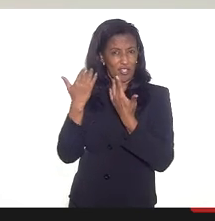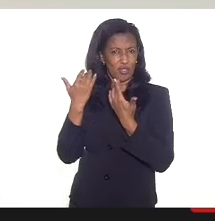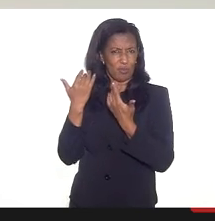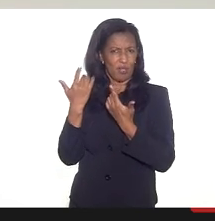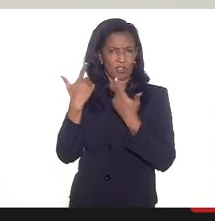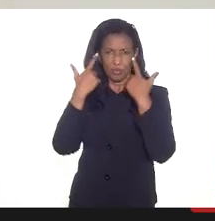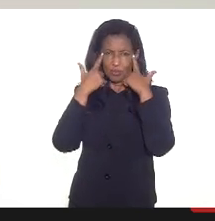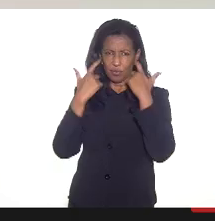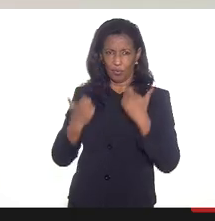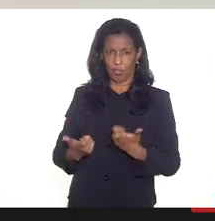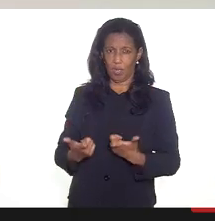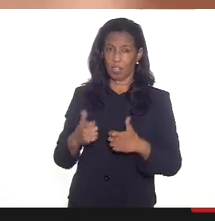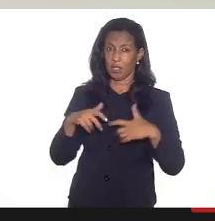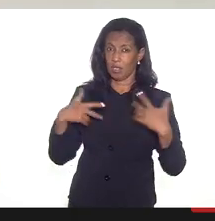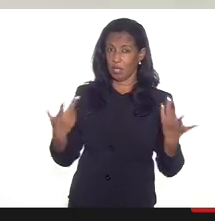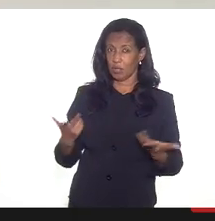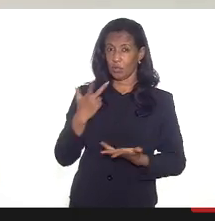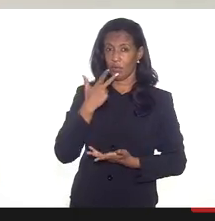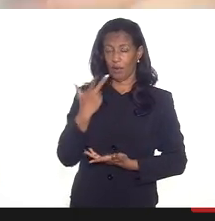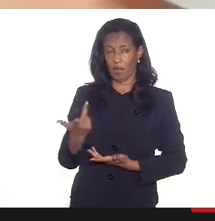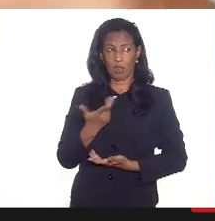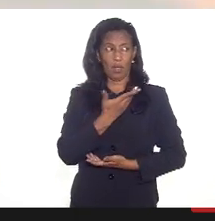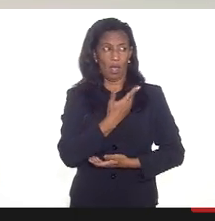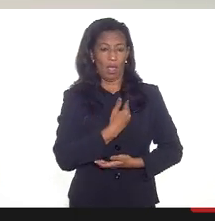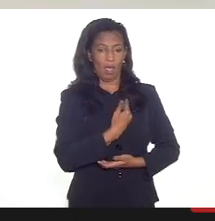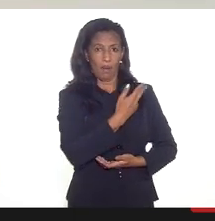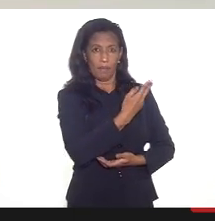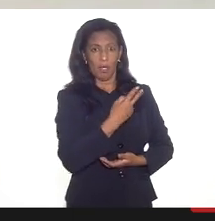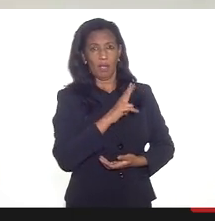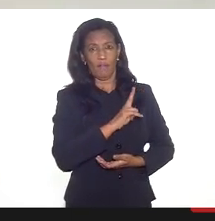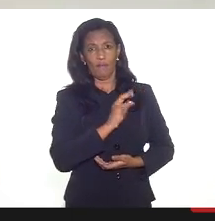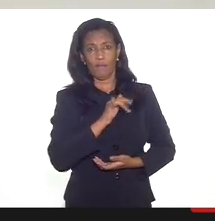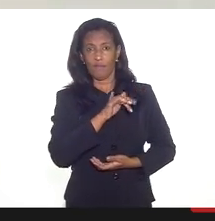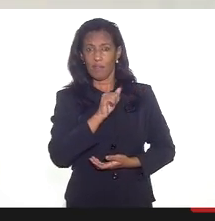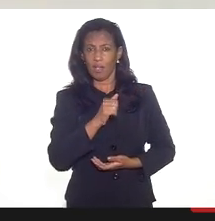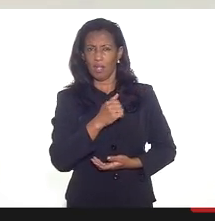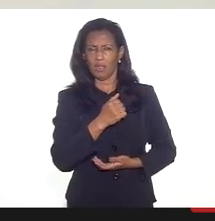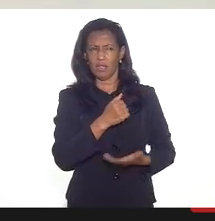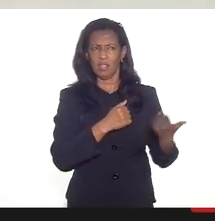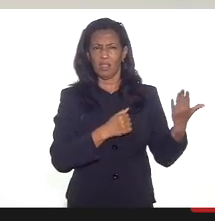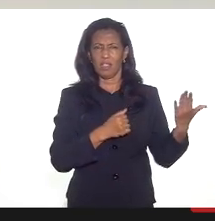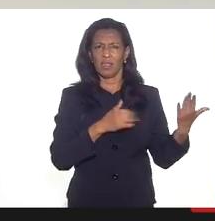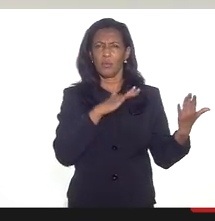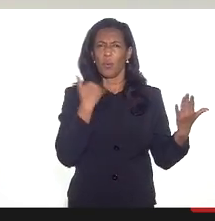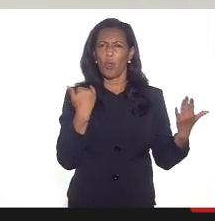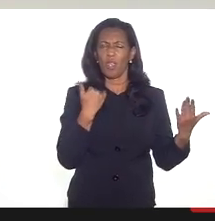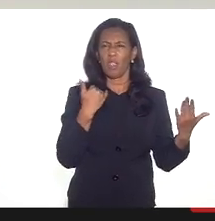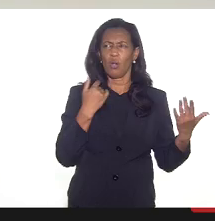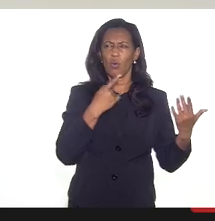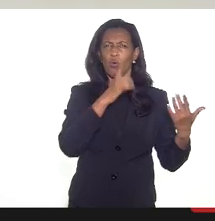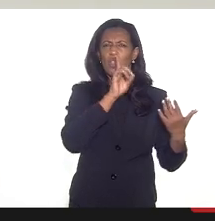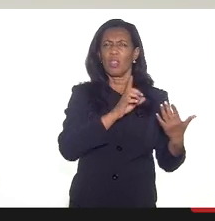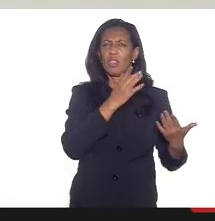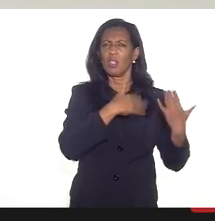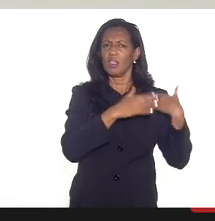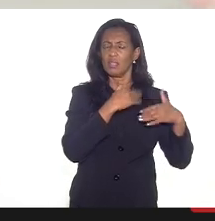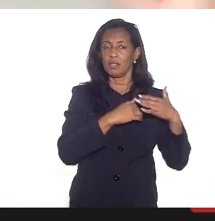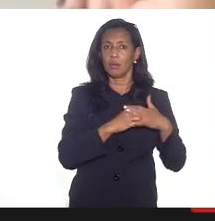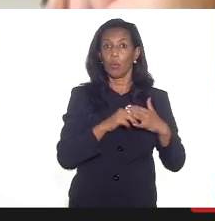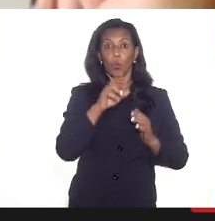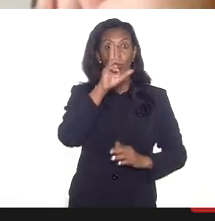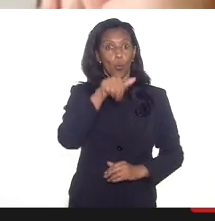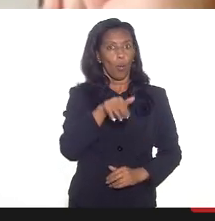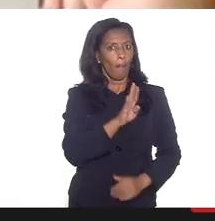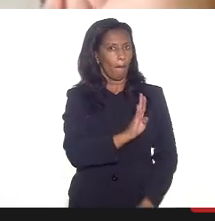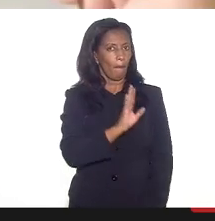feminicídio, isso incluindo a nossa colega Viviane, que faleceu em dezembro, nunca fizeram um registro